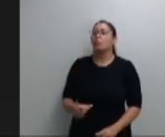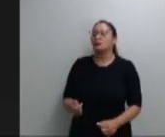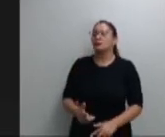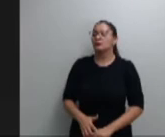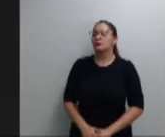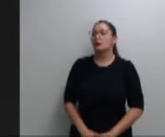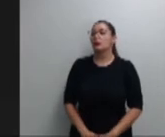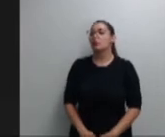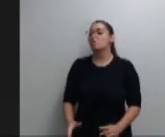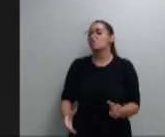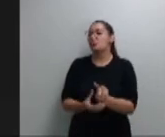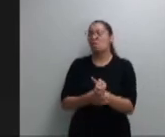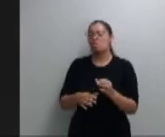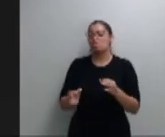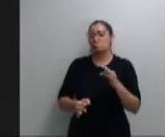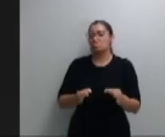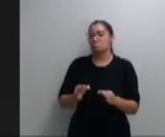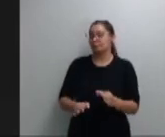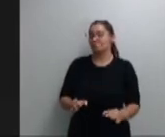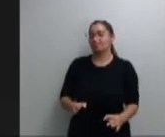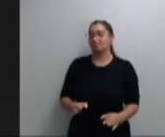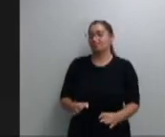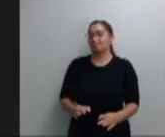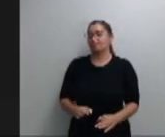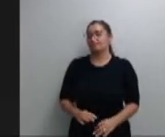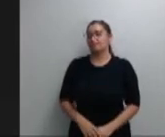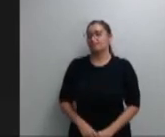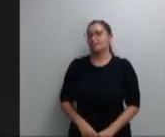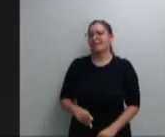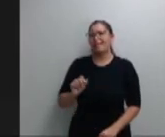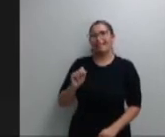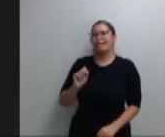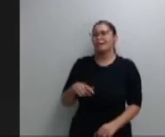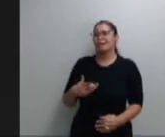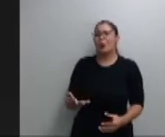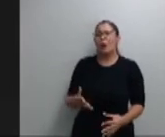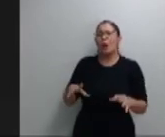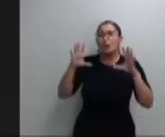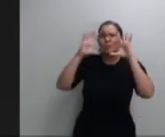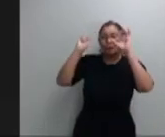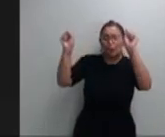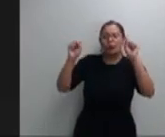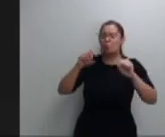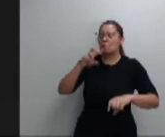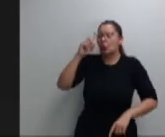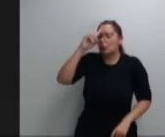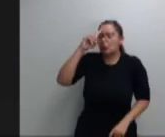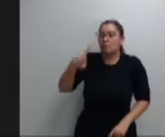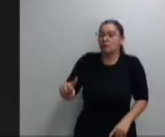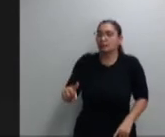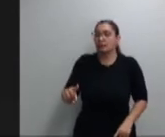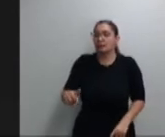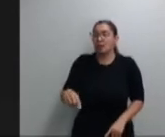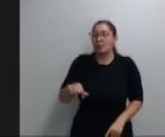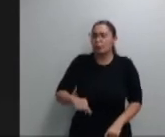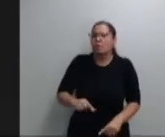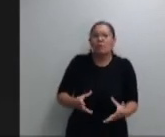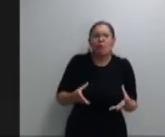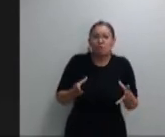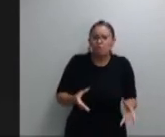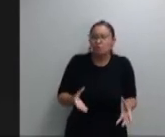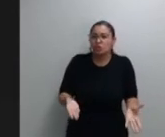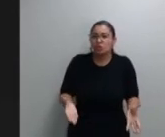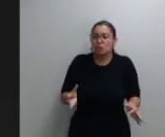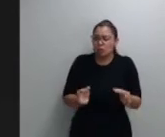jurídica e da impessoalidade. É isso que o Supremo decidiu. Ou seja, o tribunal local, o Tribunal de